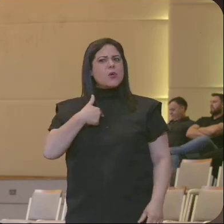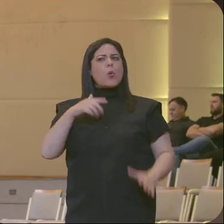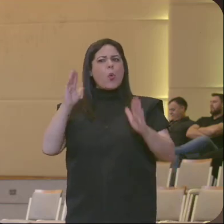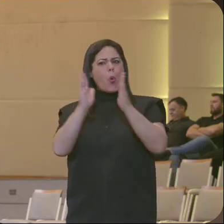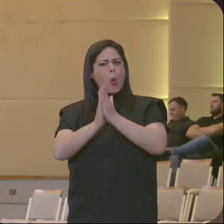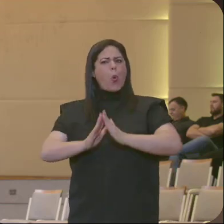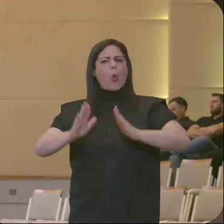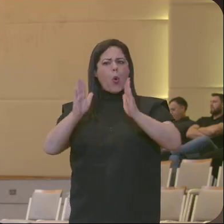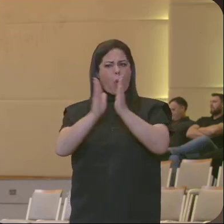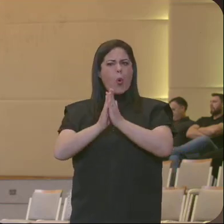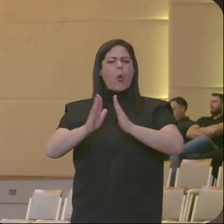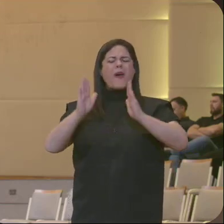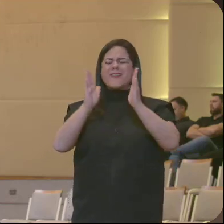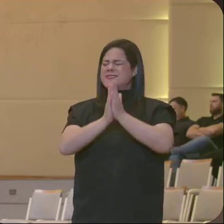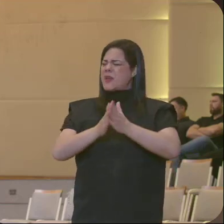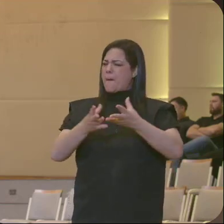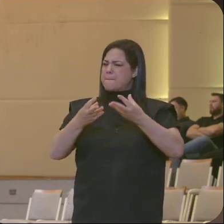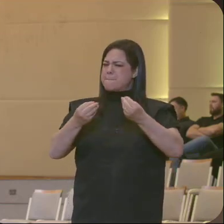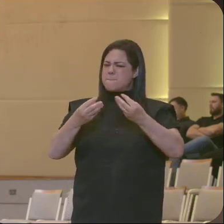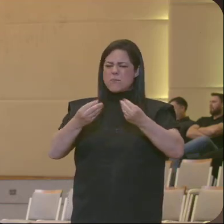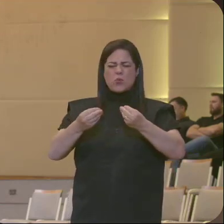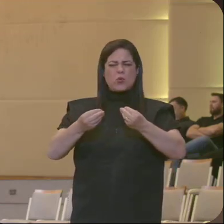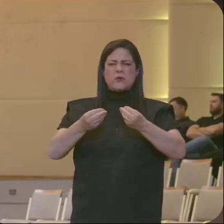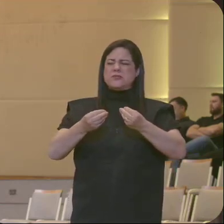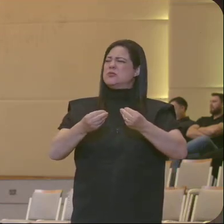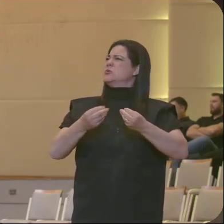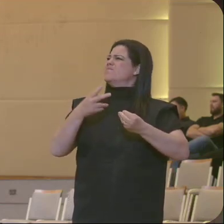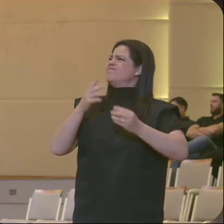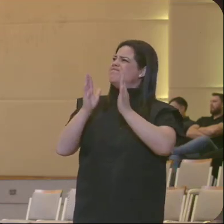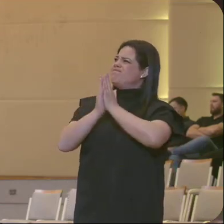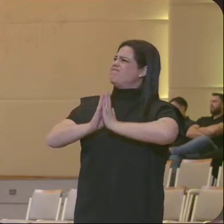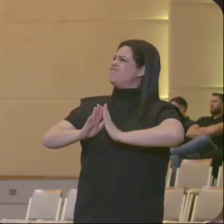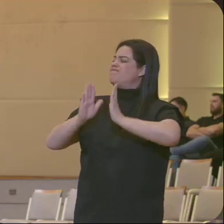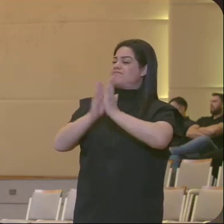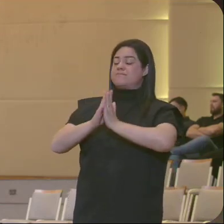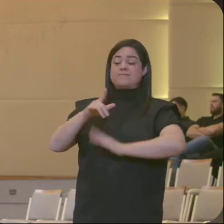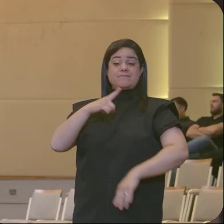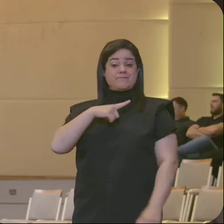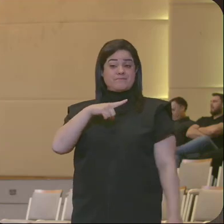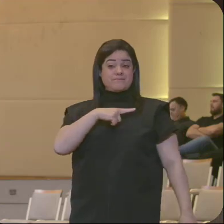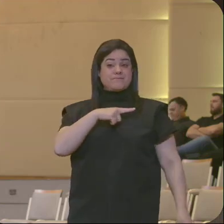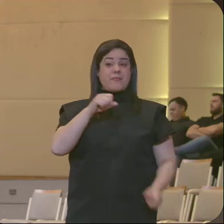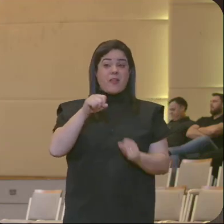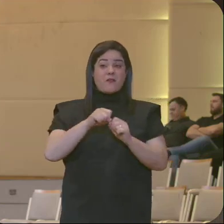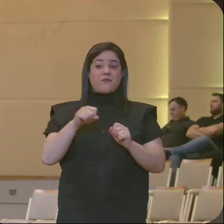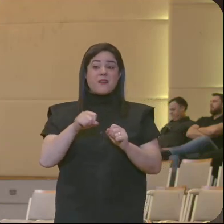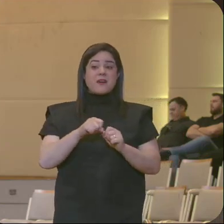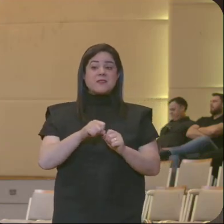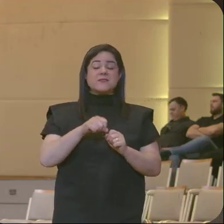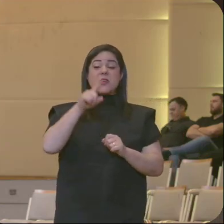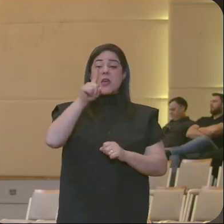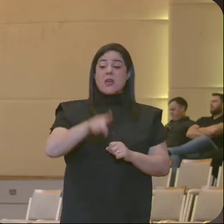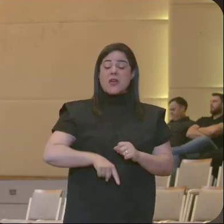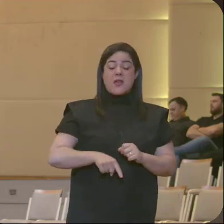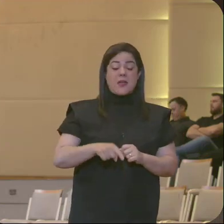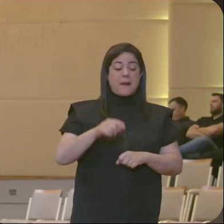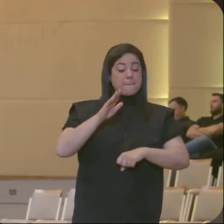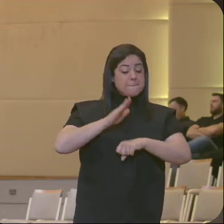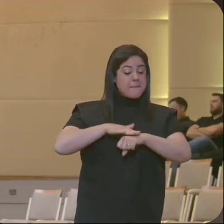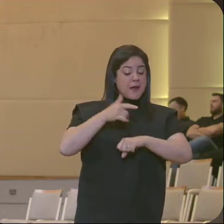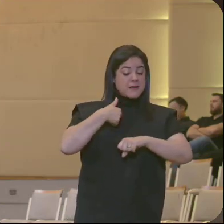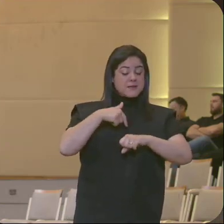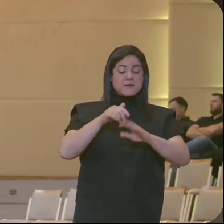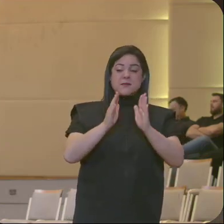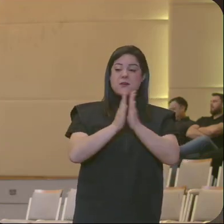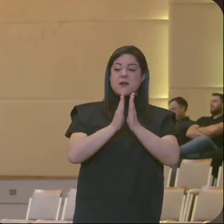aqueles post-its que a gente manda para o céu, aqueles bilhetinhos que a gente manda para o céu instantaneamente, uma das maiores orações que eu